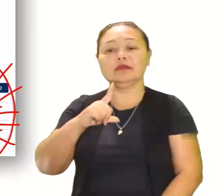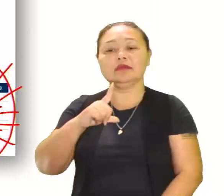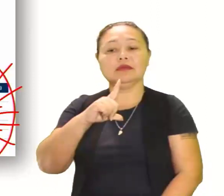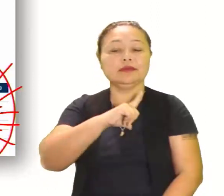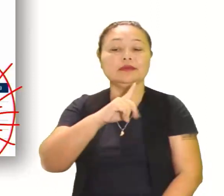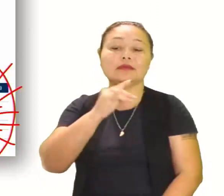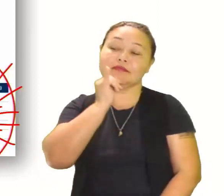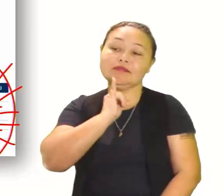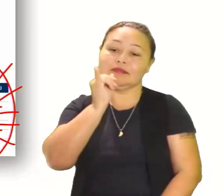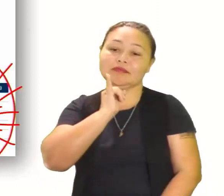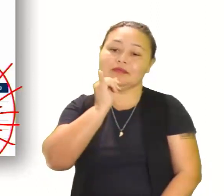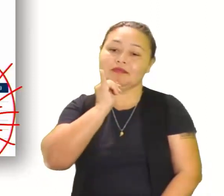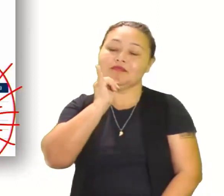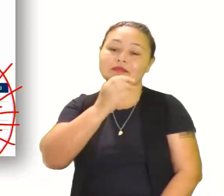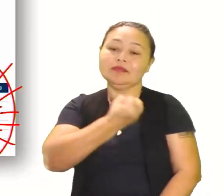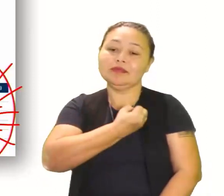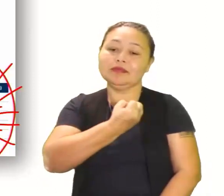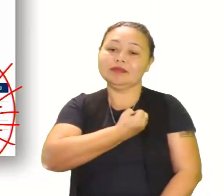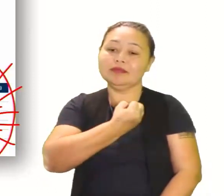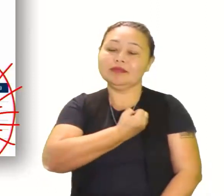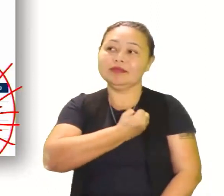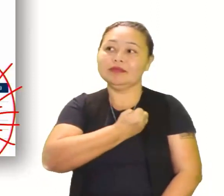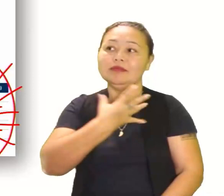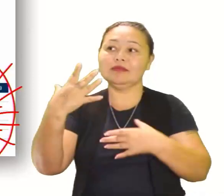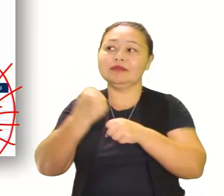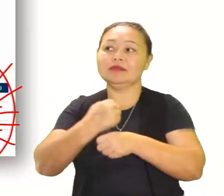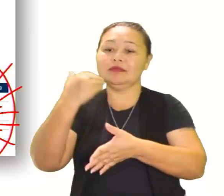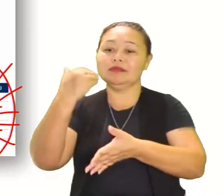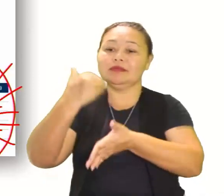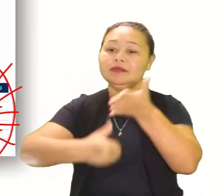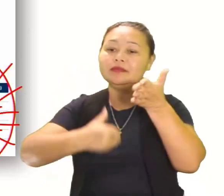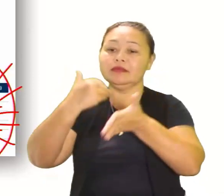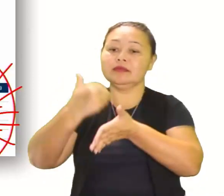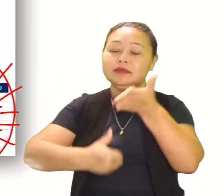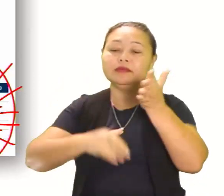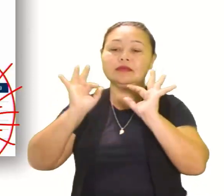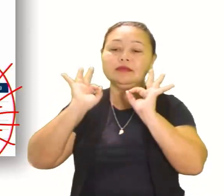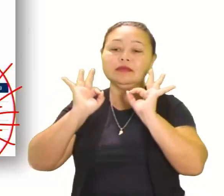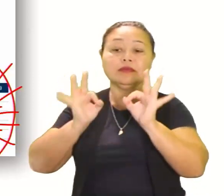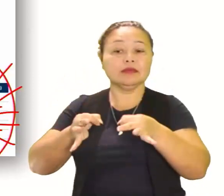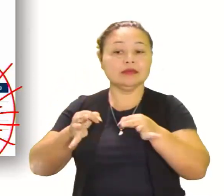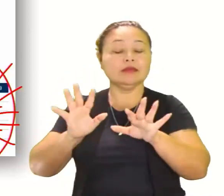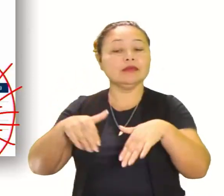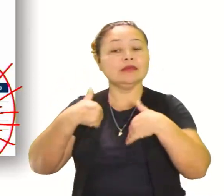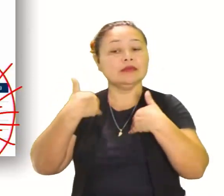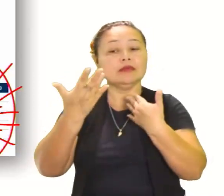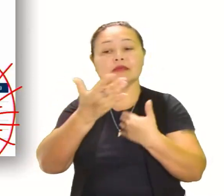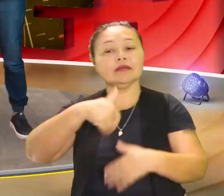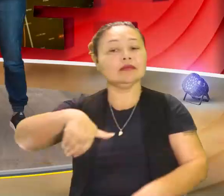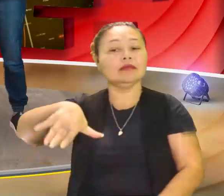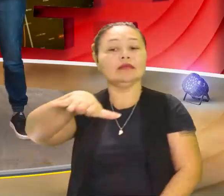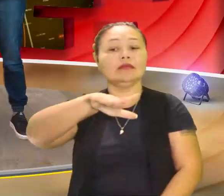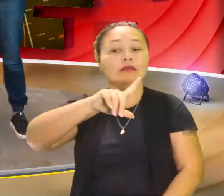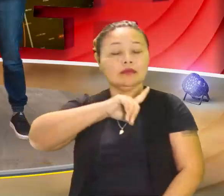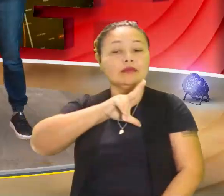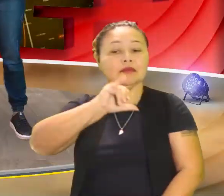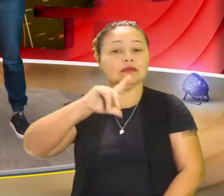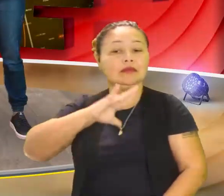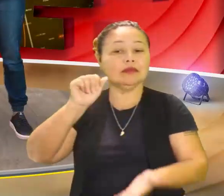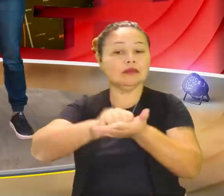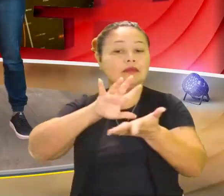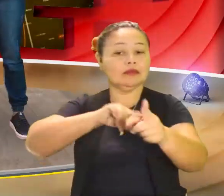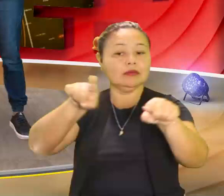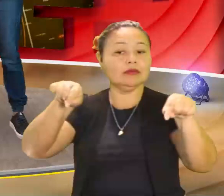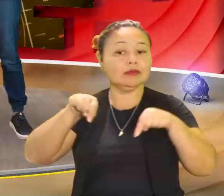tenhamos, por exemplo, um número somando ou subtraindo. Certo! E agora com vocês, a gente vai para